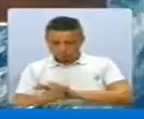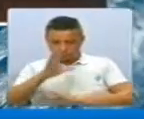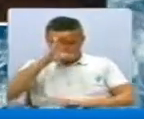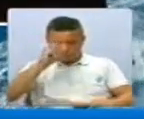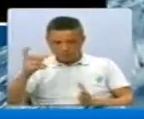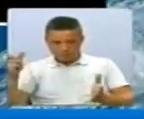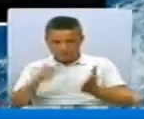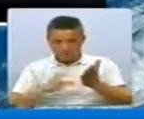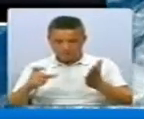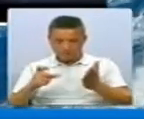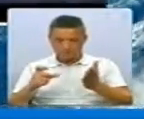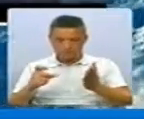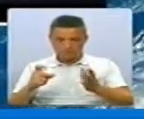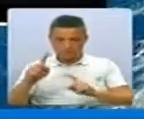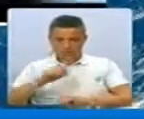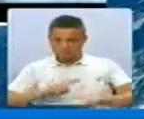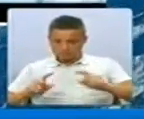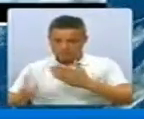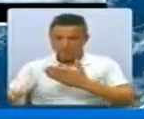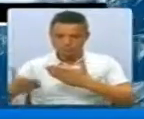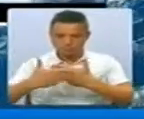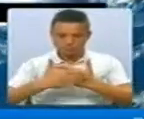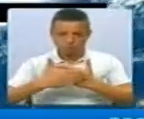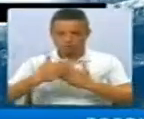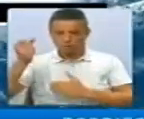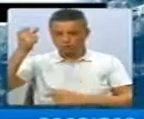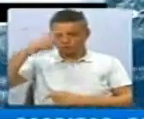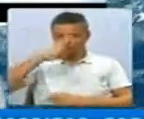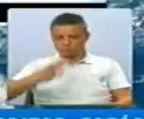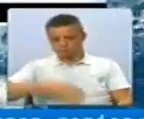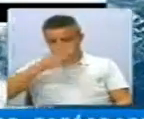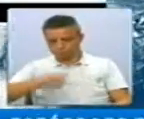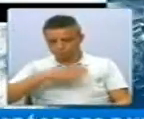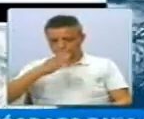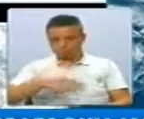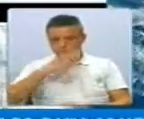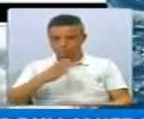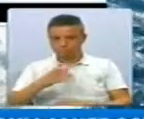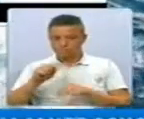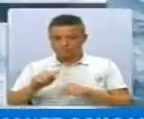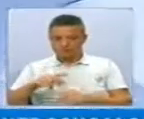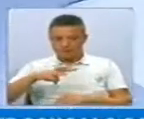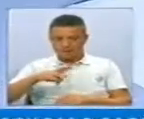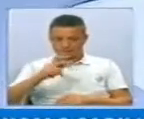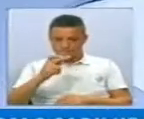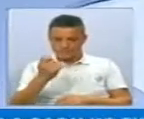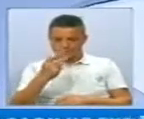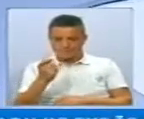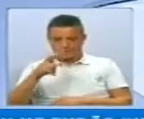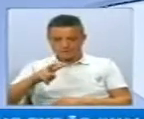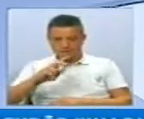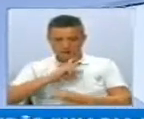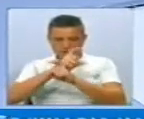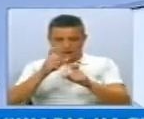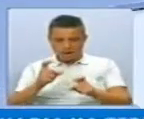norte-americano estava em shutdown, estava encerrado. Foi uma história, aliás, bem comentada na altura. E a Maven, portanto, a